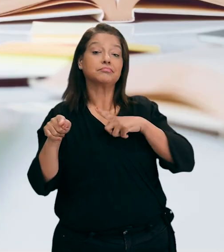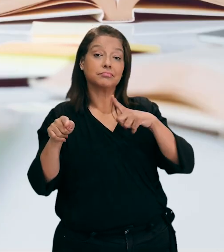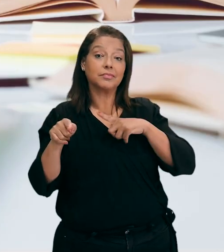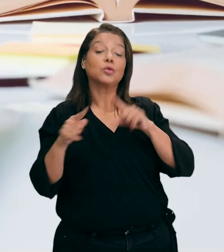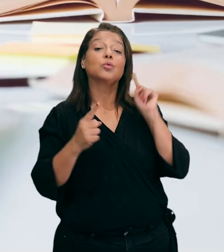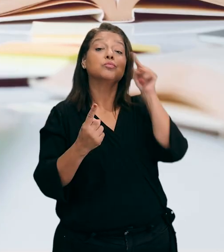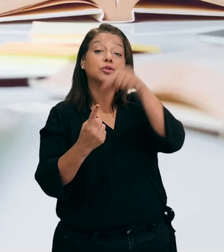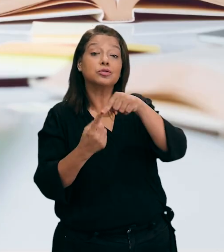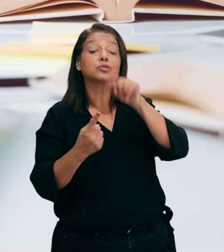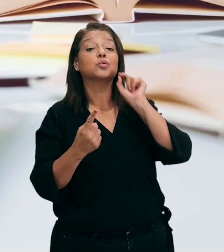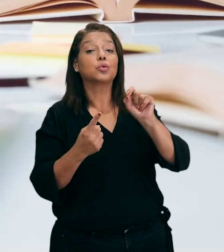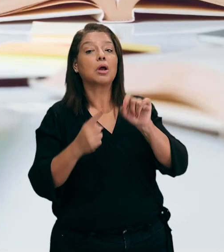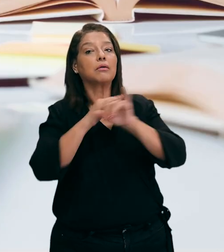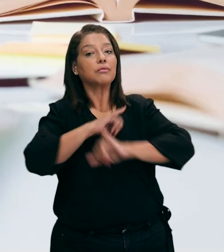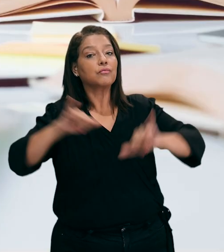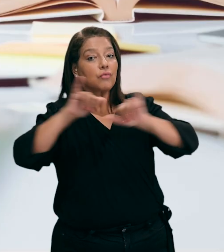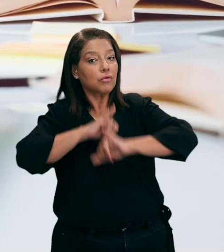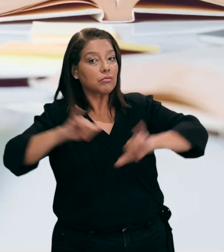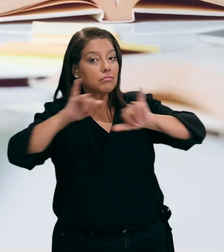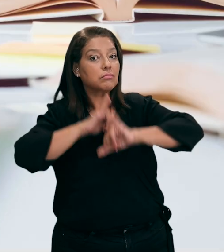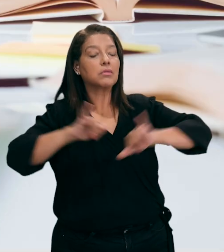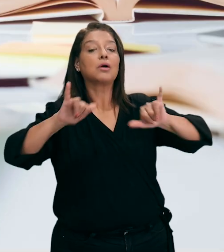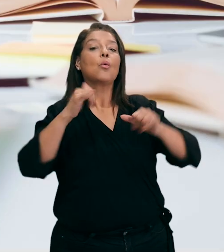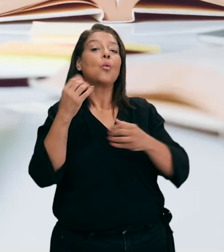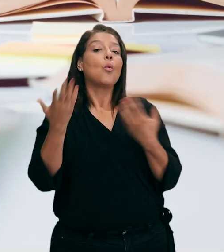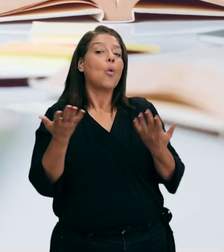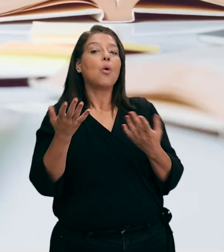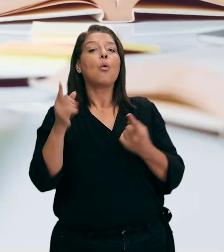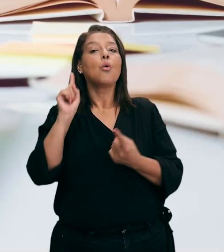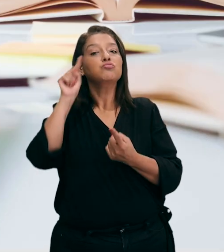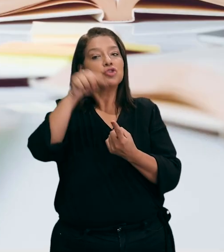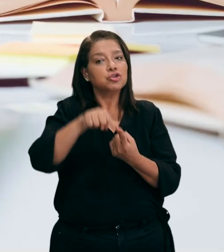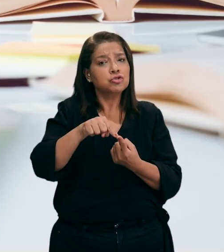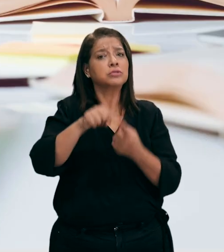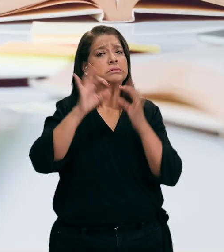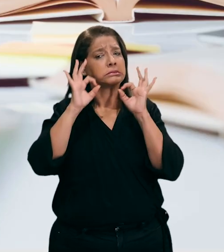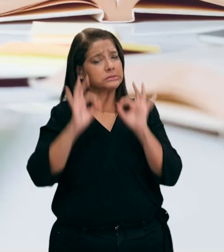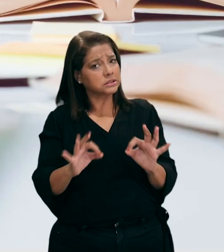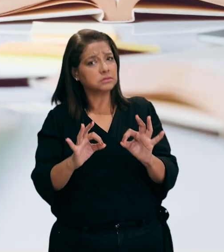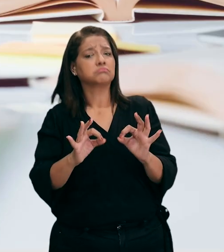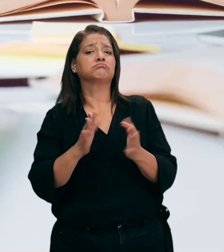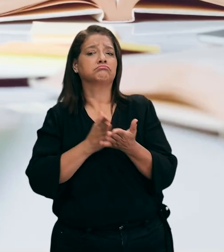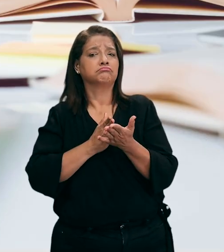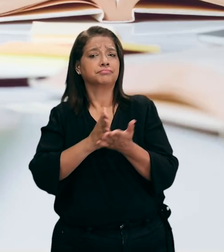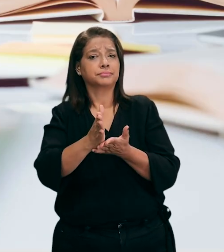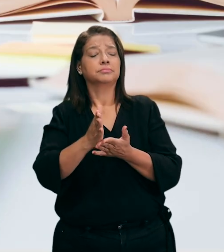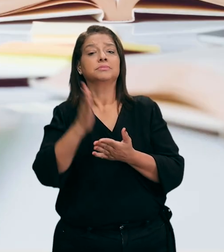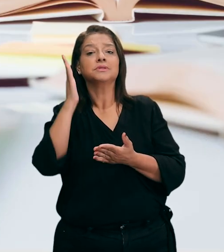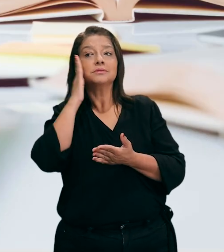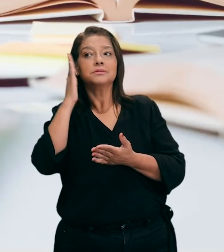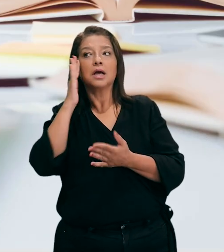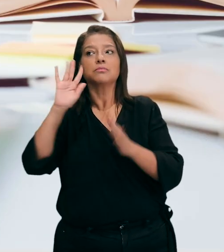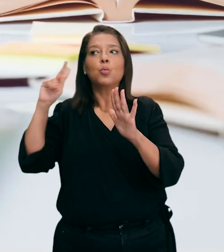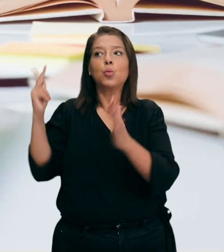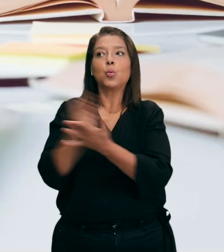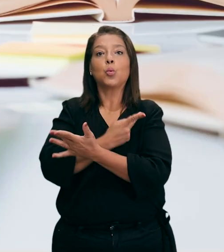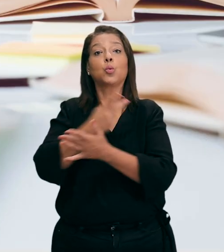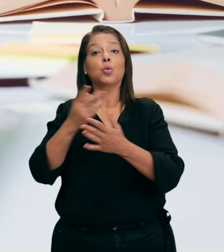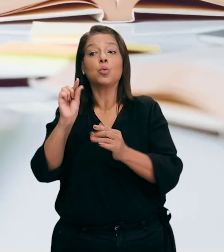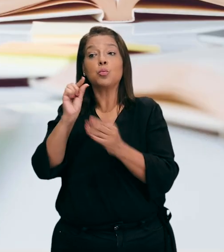finalidade de informar com objetividade fatos